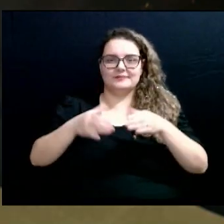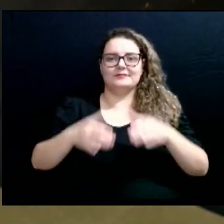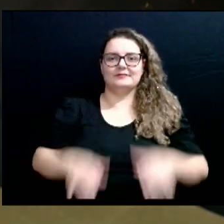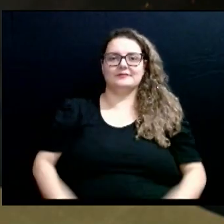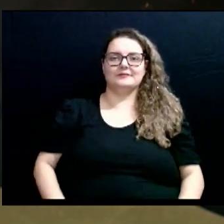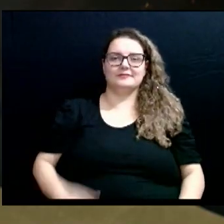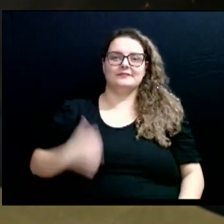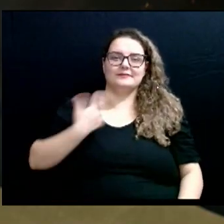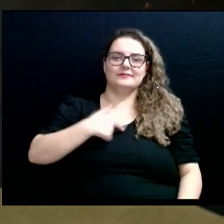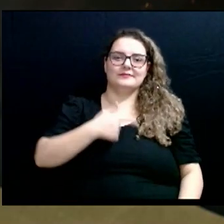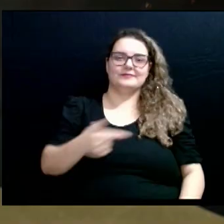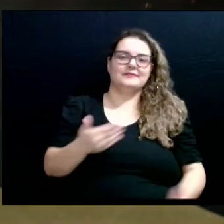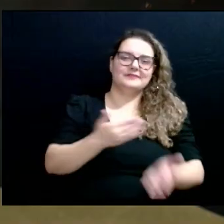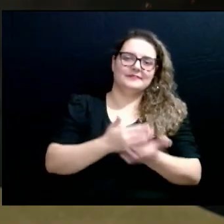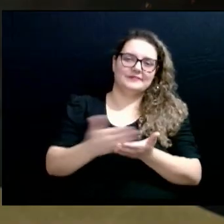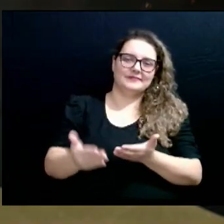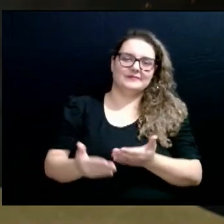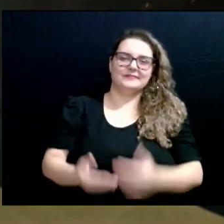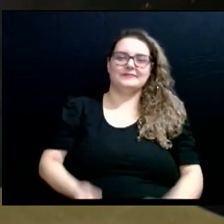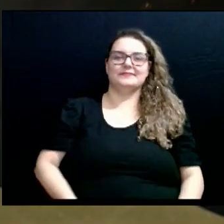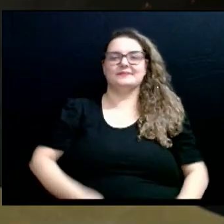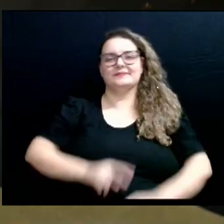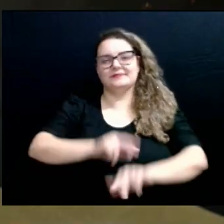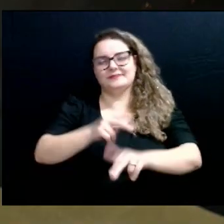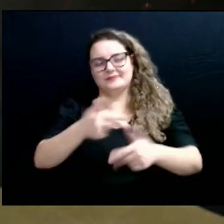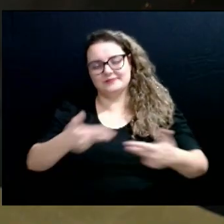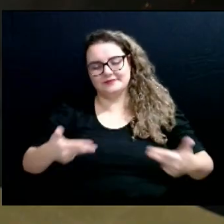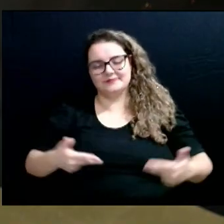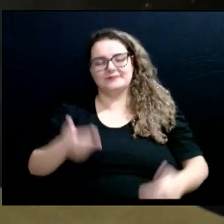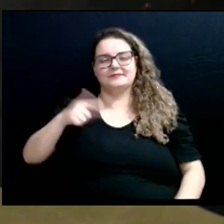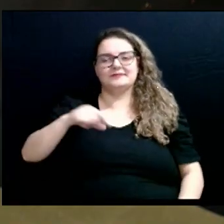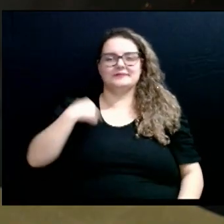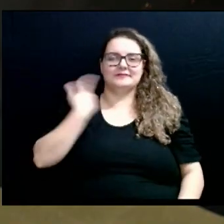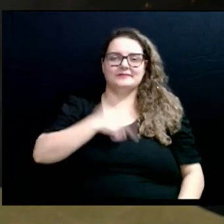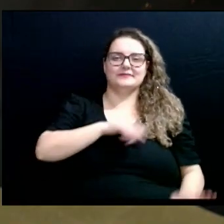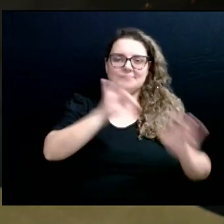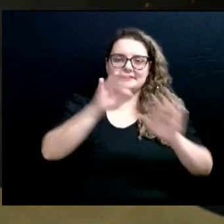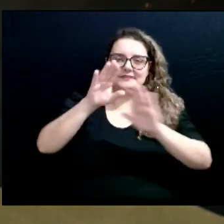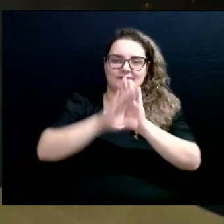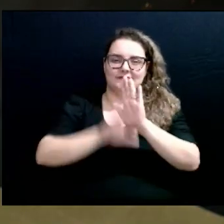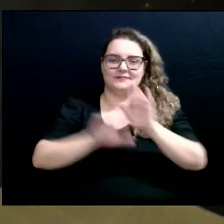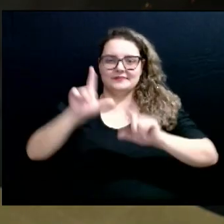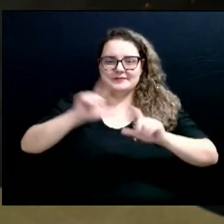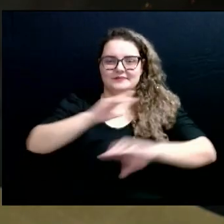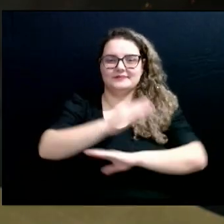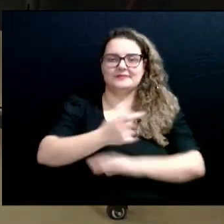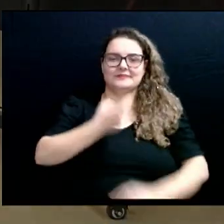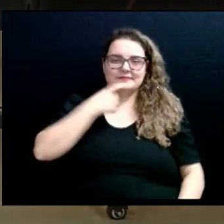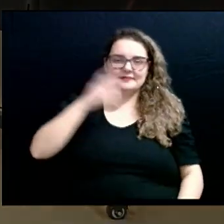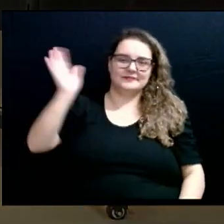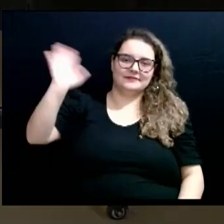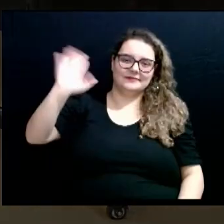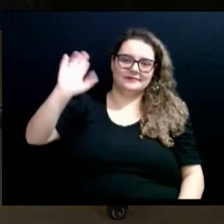tá começando. Tem muito mais. Continue ligadinho aqui na programação da TV Câmara Campinas. Até amanhã.